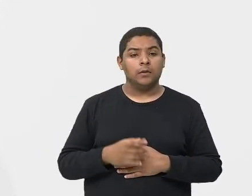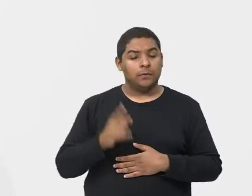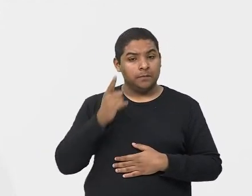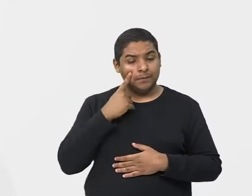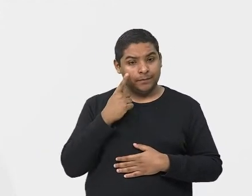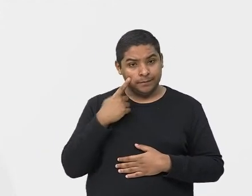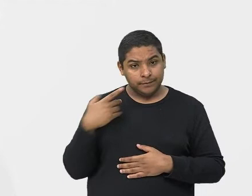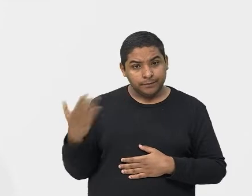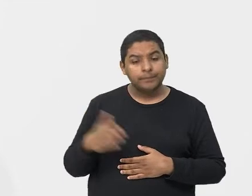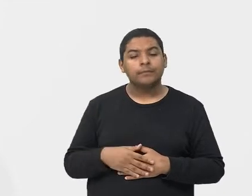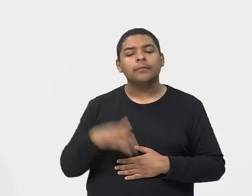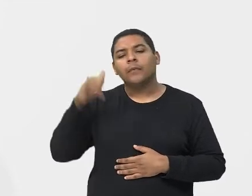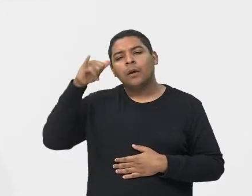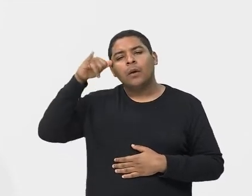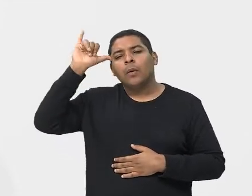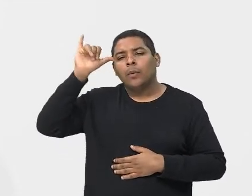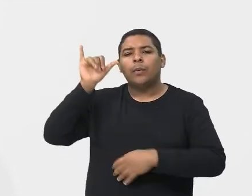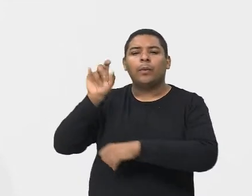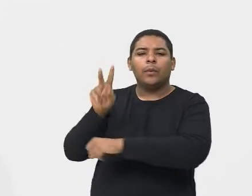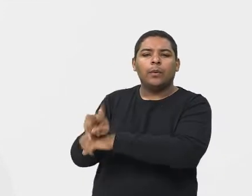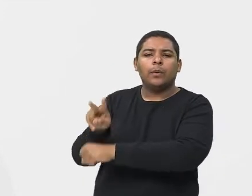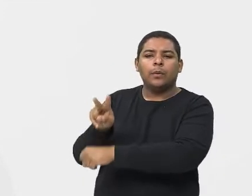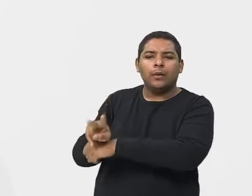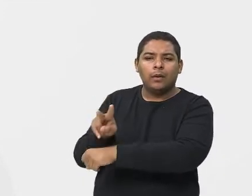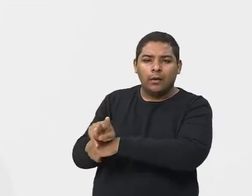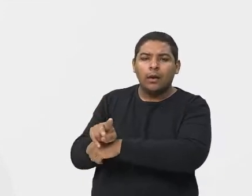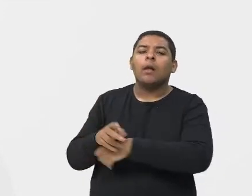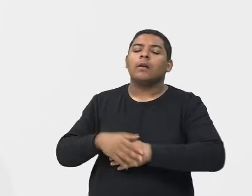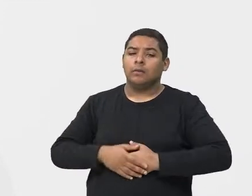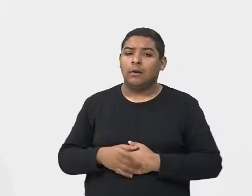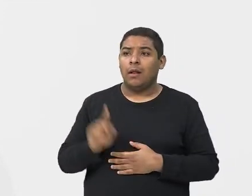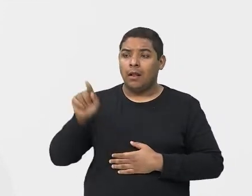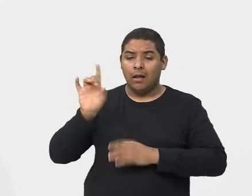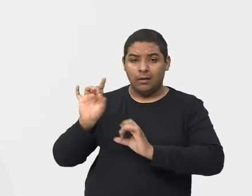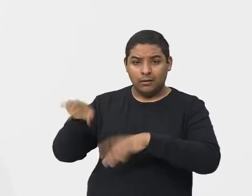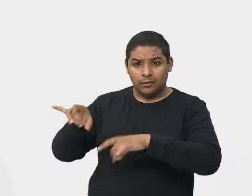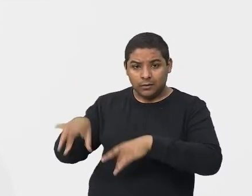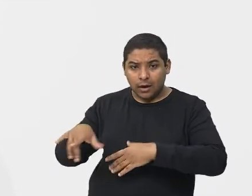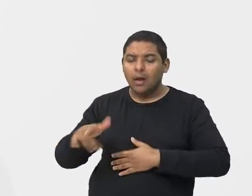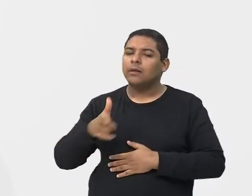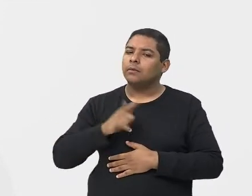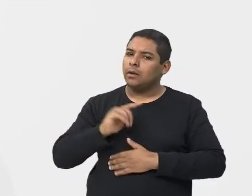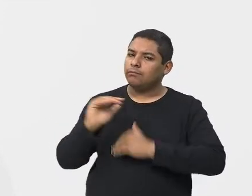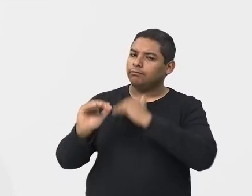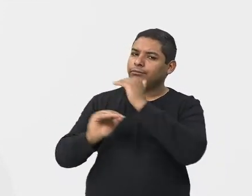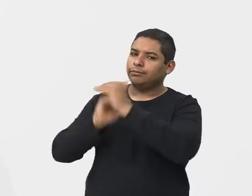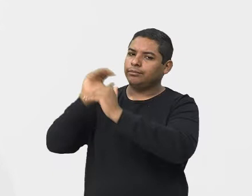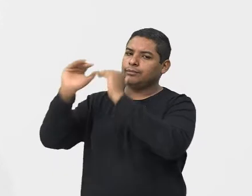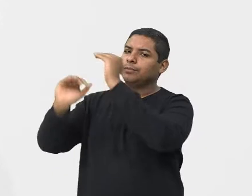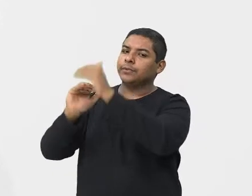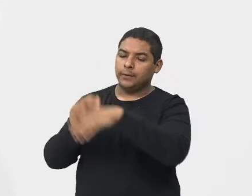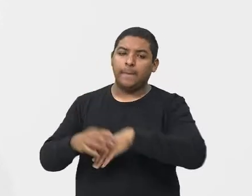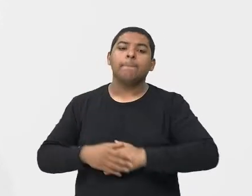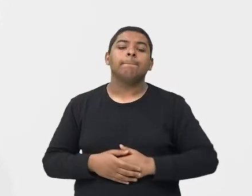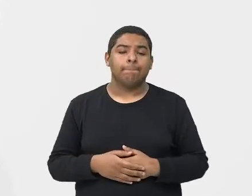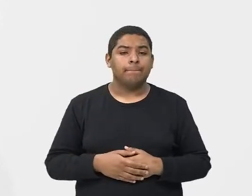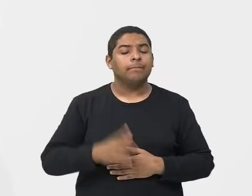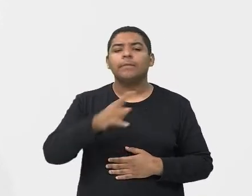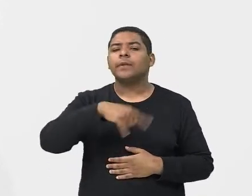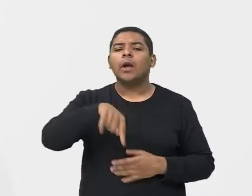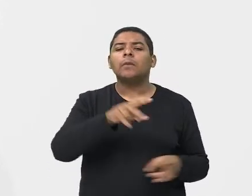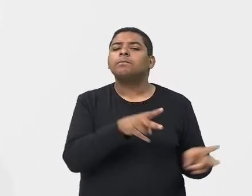a pecuária na Austrália, ela acaba se tornando bastante desenvolvido, tá? Então a gente observa que